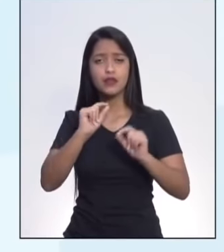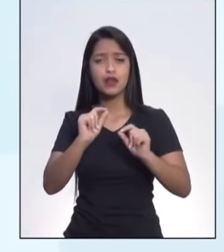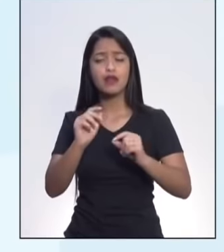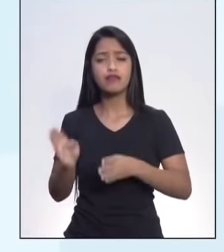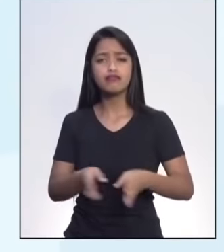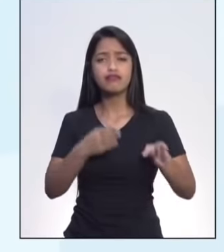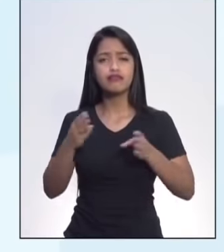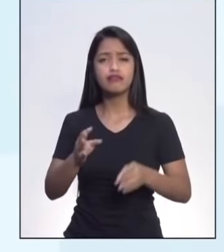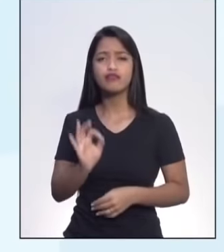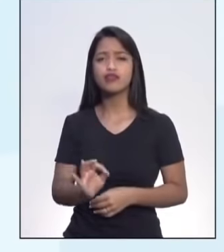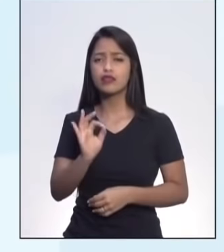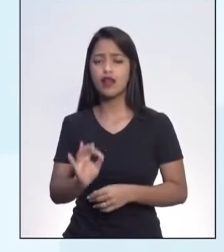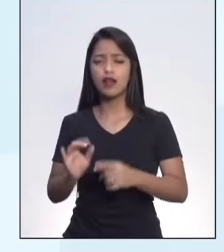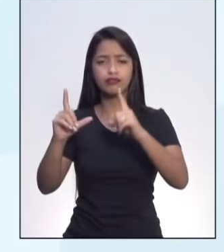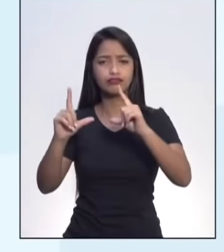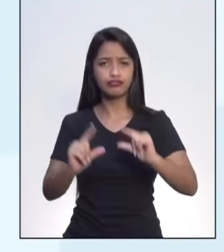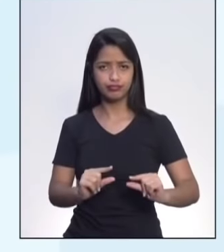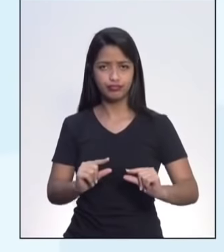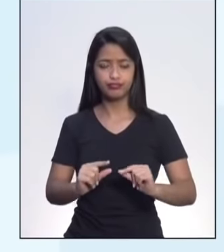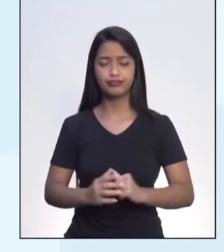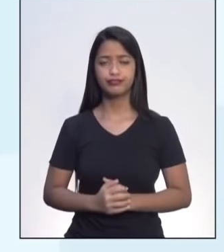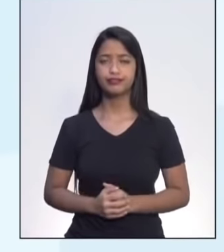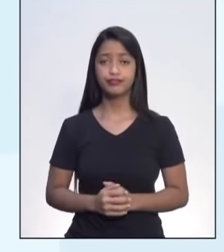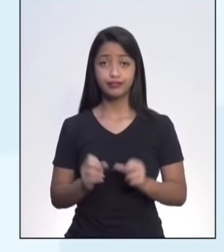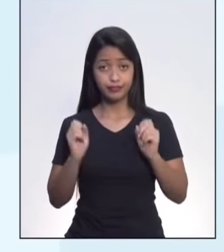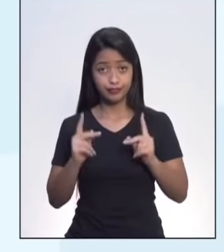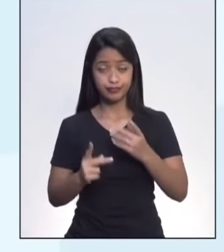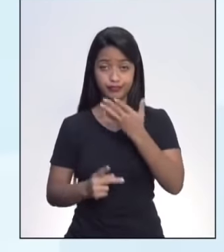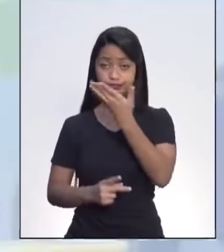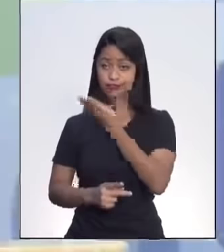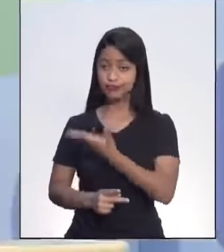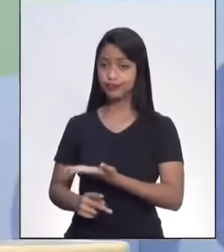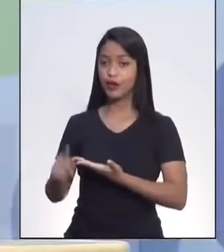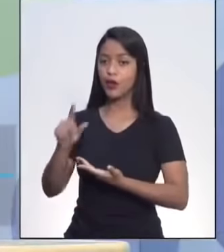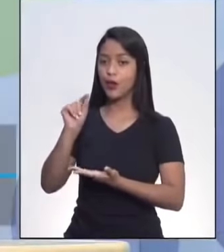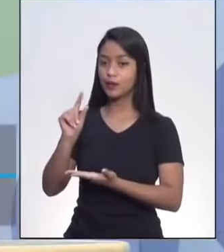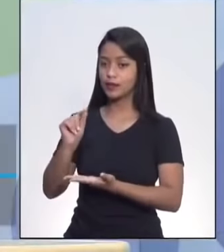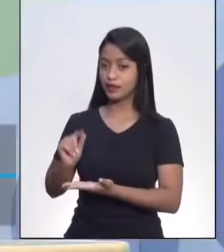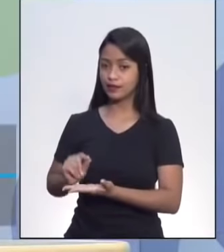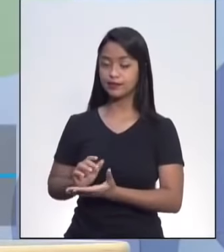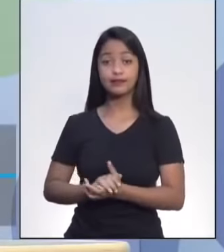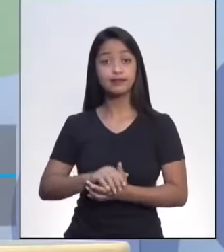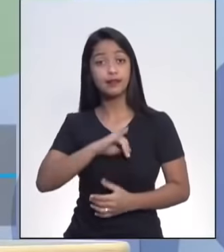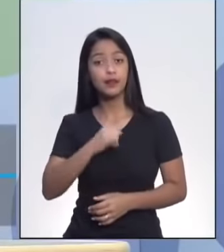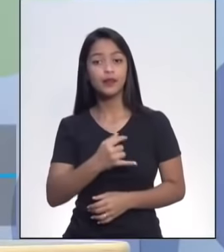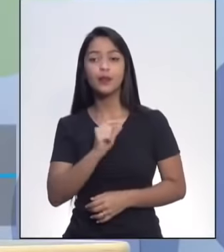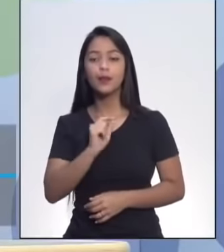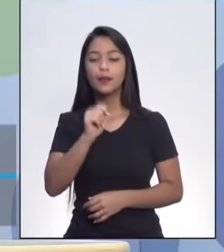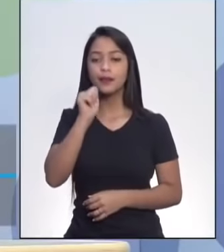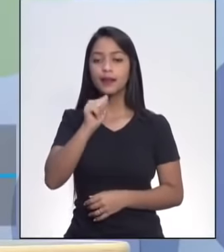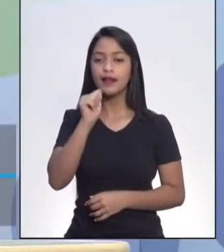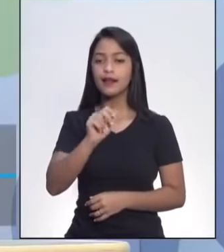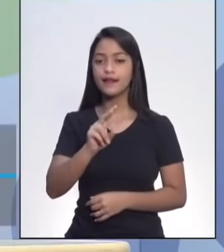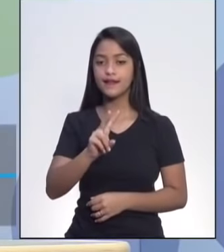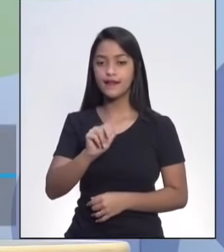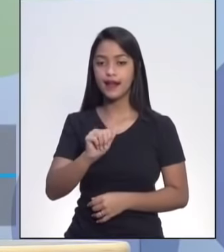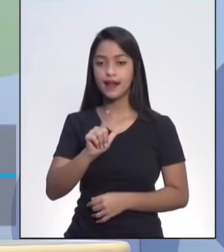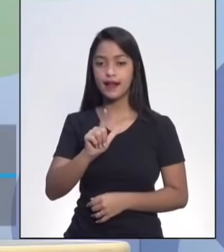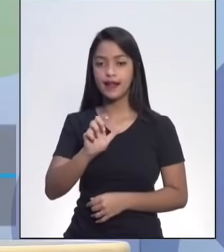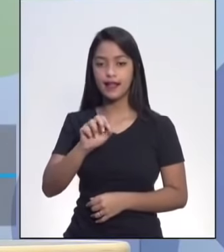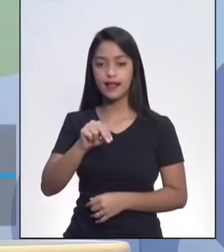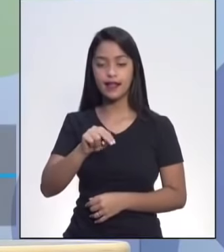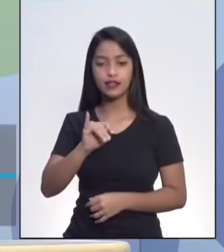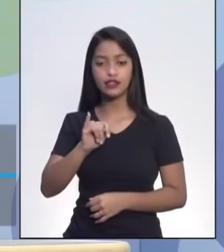Tudo bem? Então, essas são as opções para vocês. E aproveitando, a Valentina, ela perguntou o que